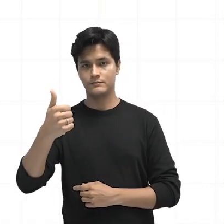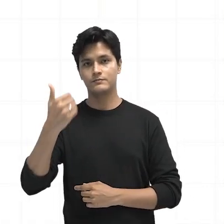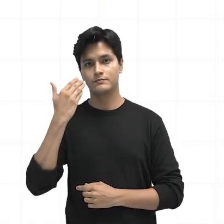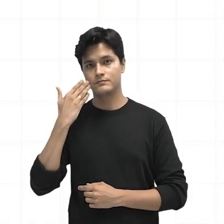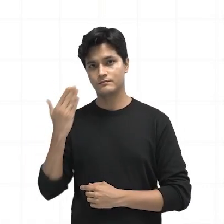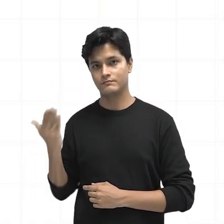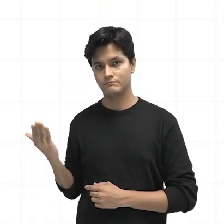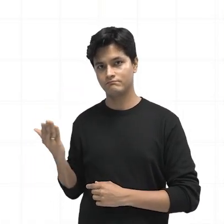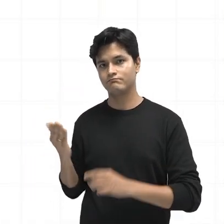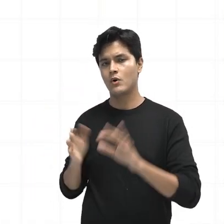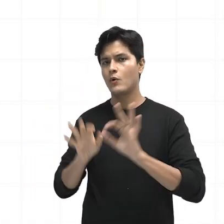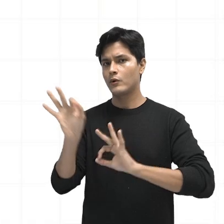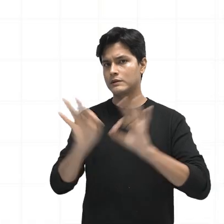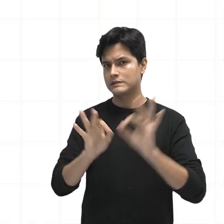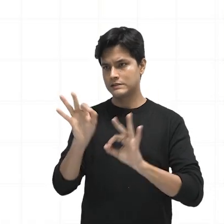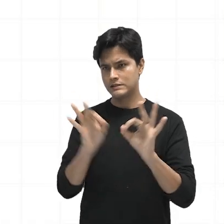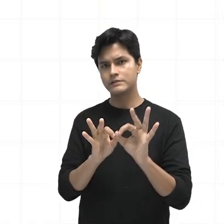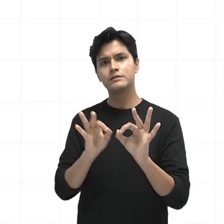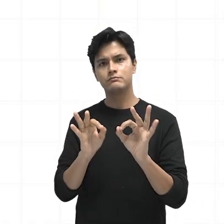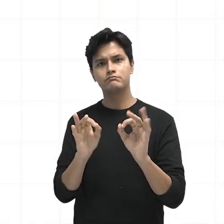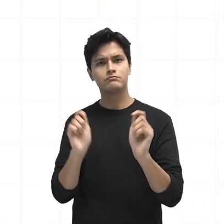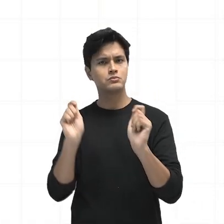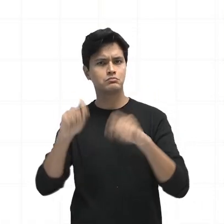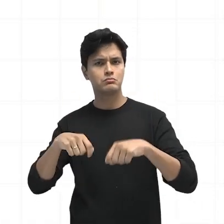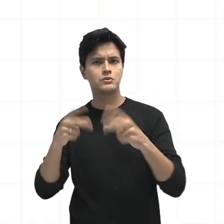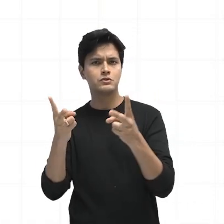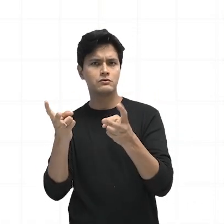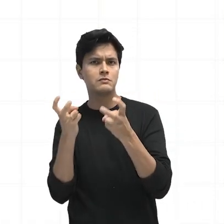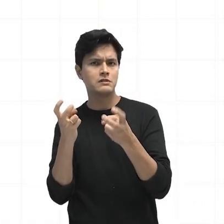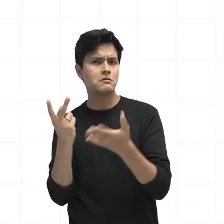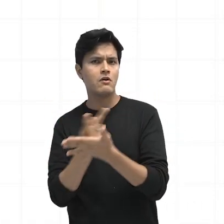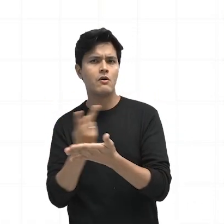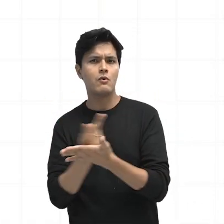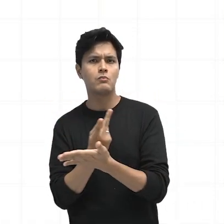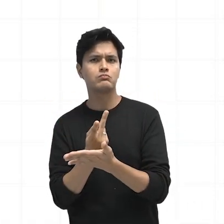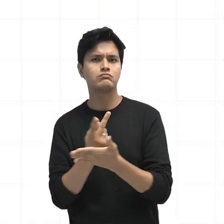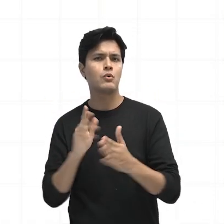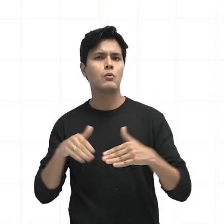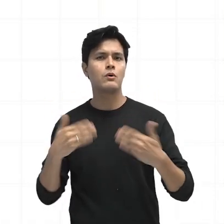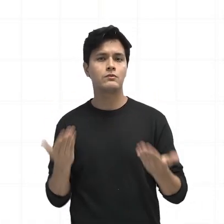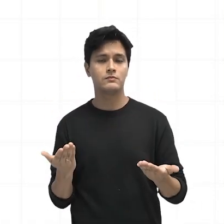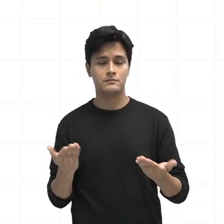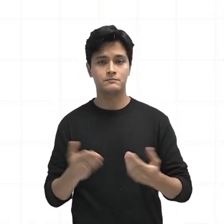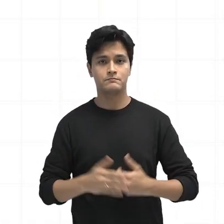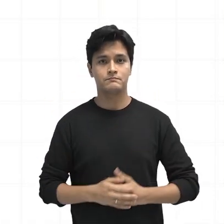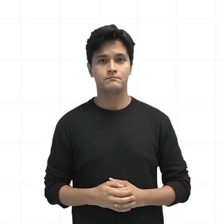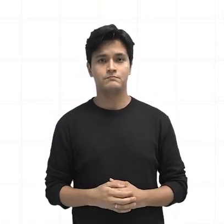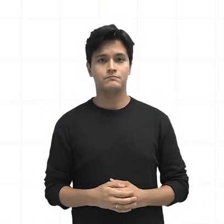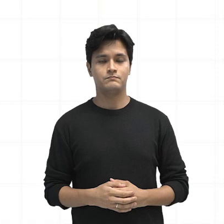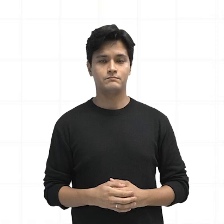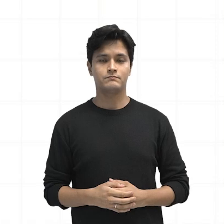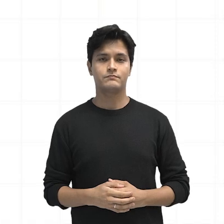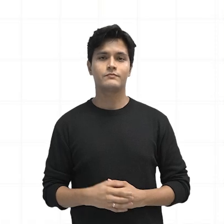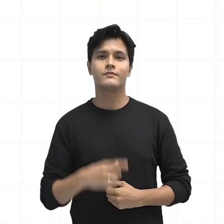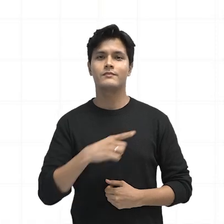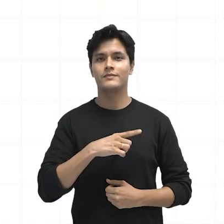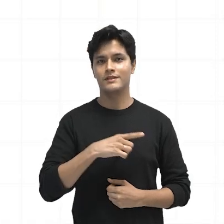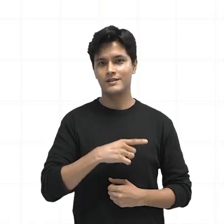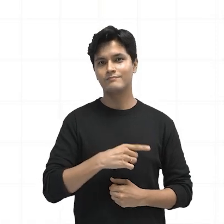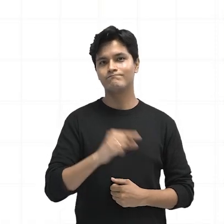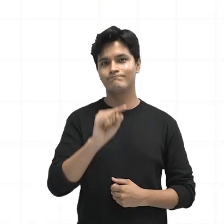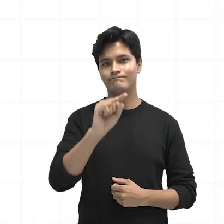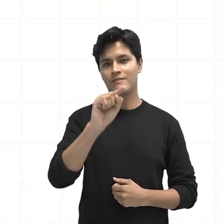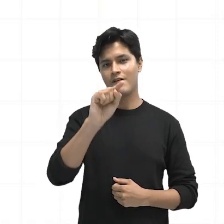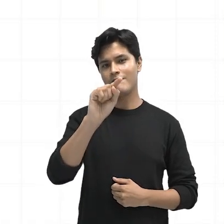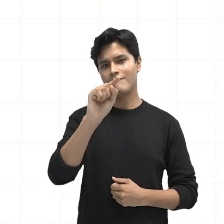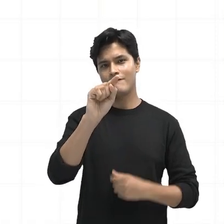essa armação, o que você consegue reparar aí de errado? Estamos colocando as vírgulas